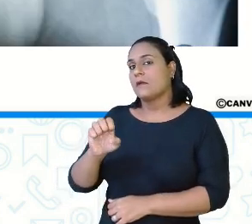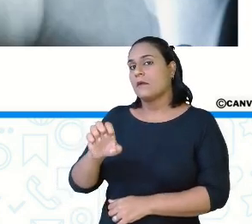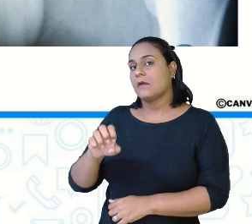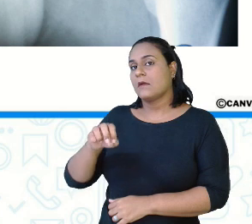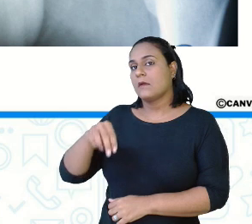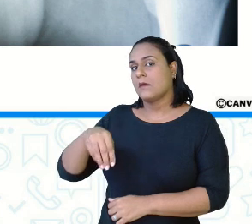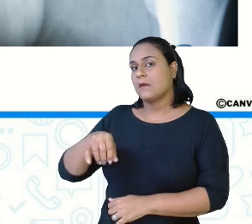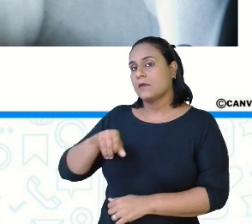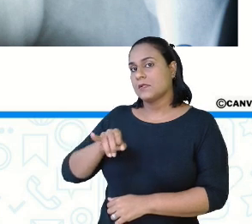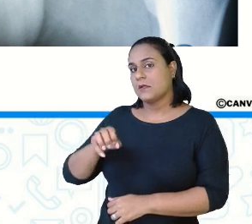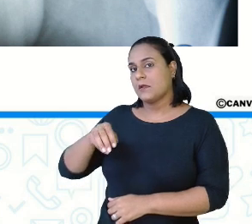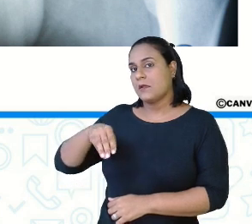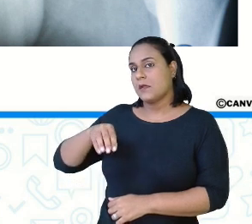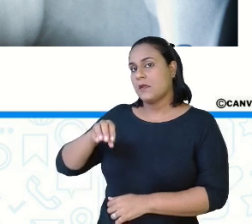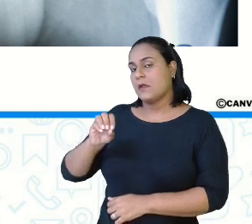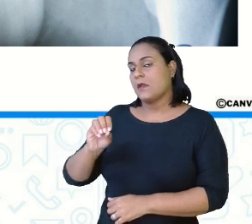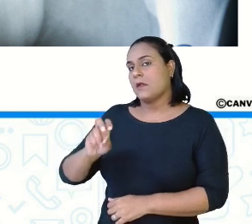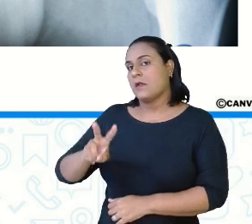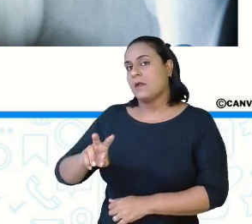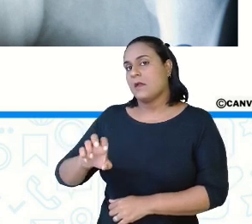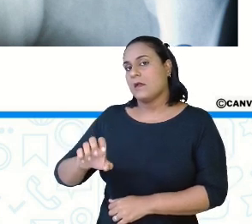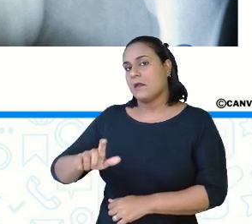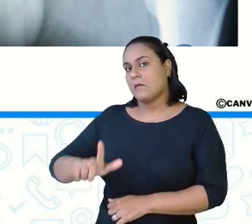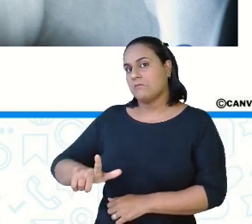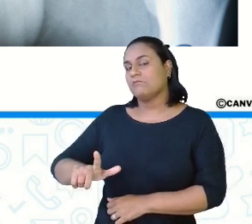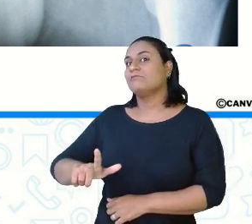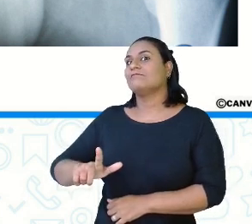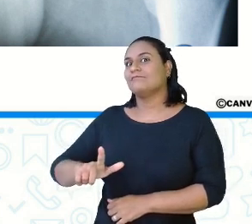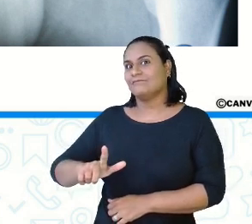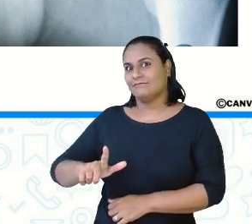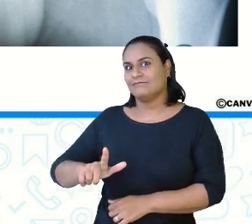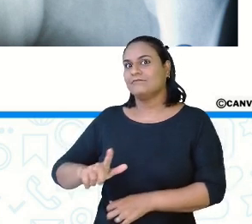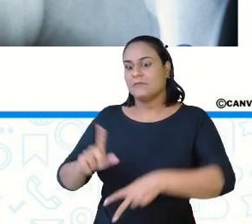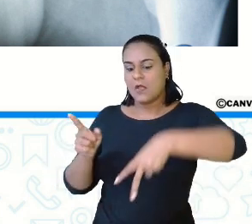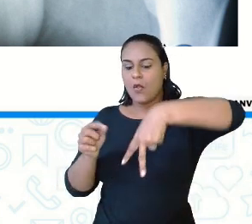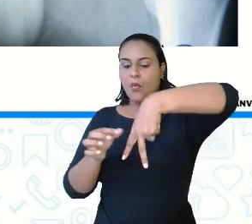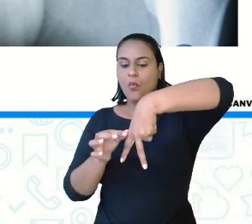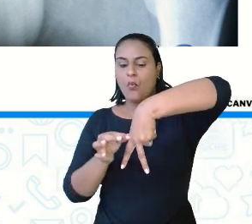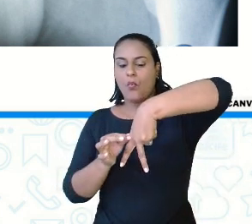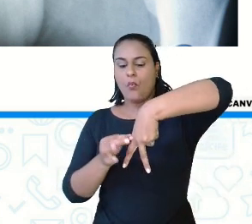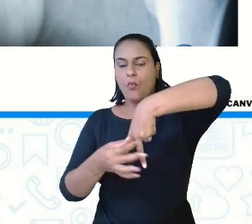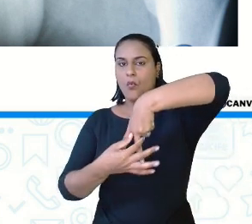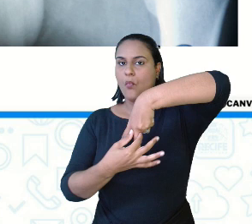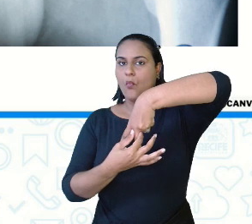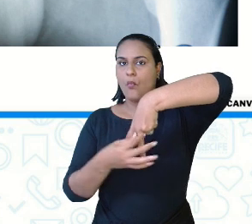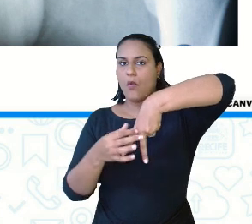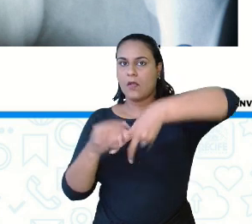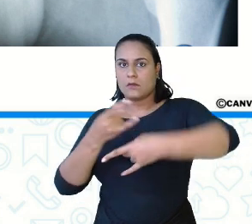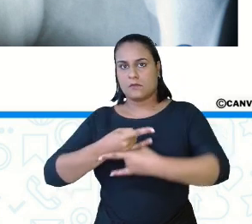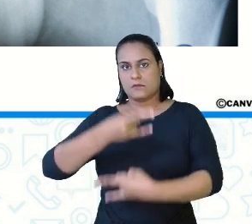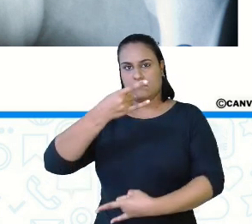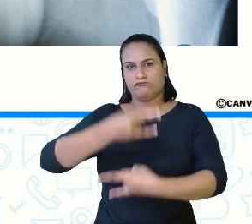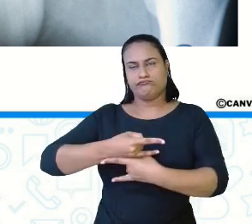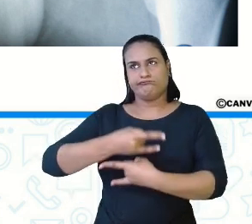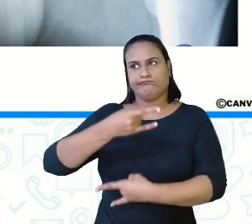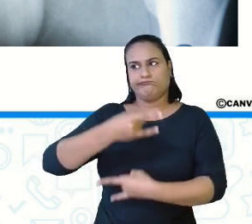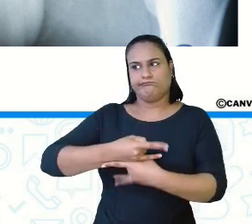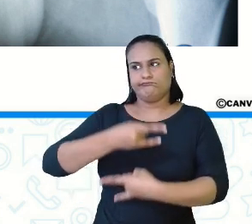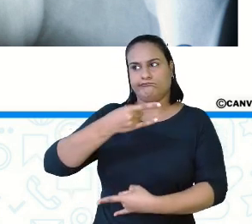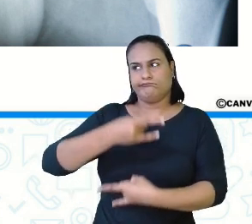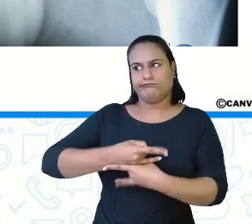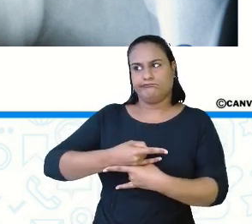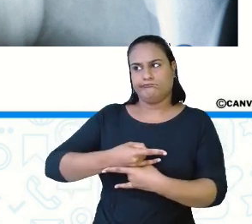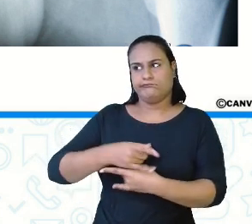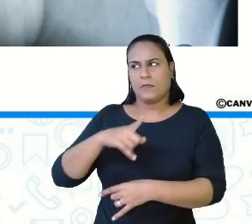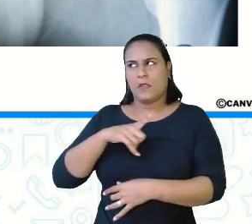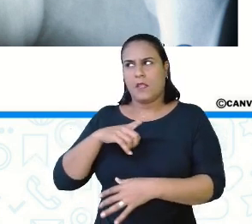semimóvel. Pois é, quadril e vértebras. Então a gente tem uma certa movimentação,